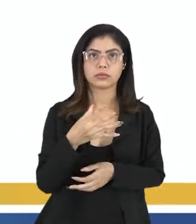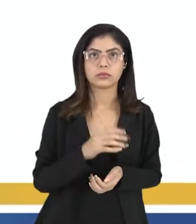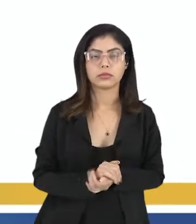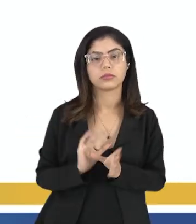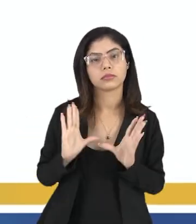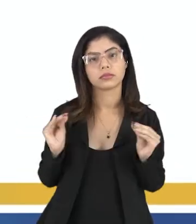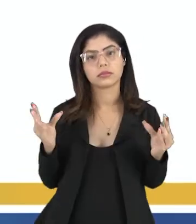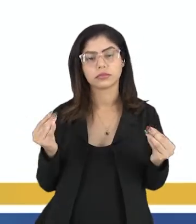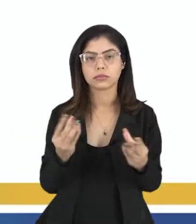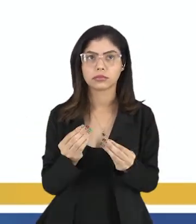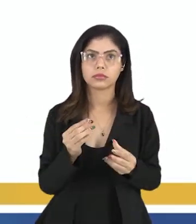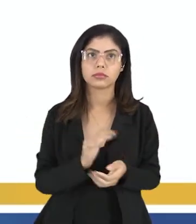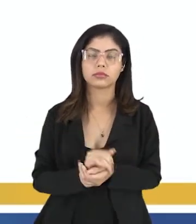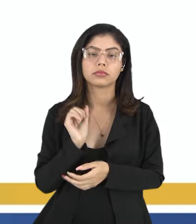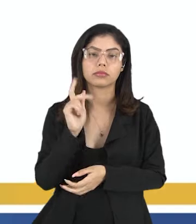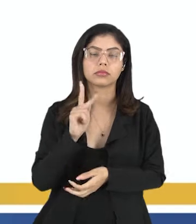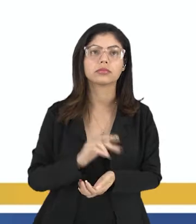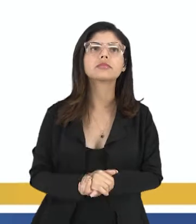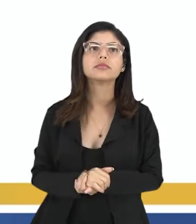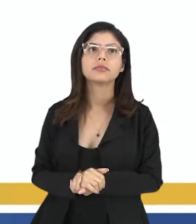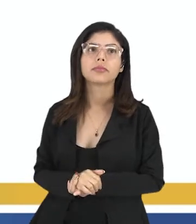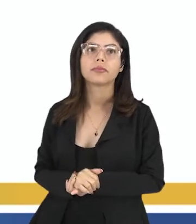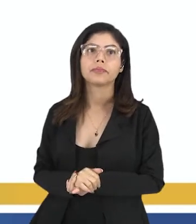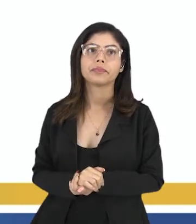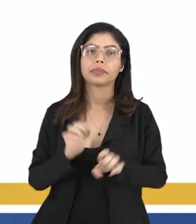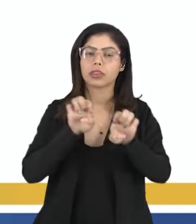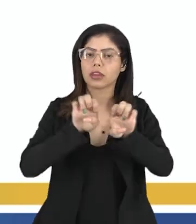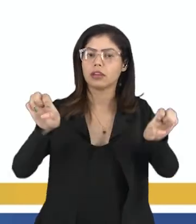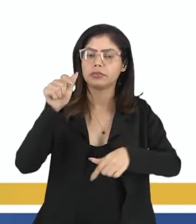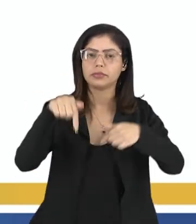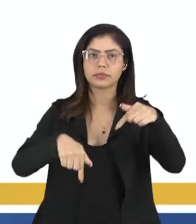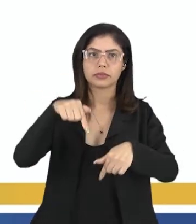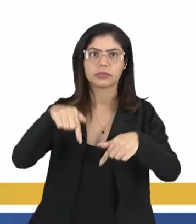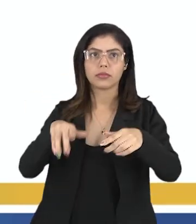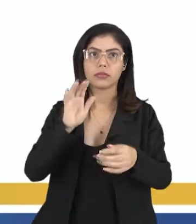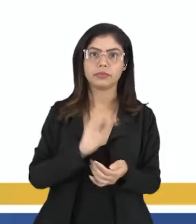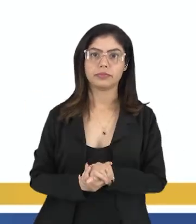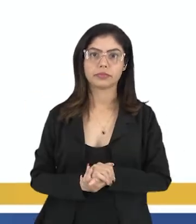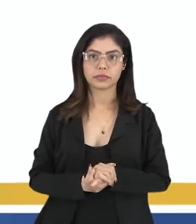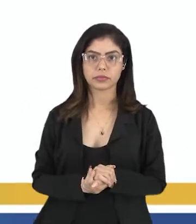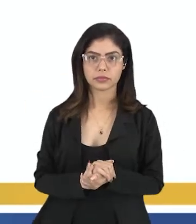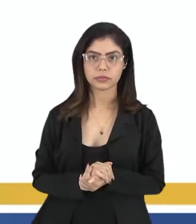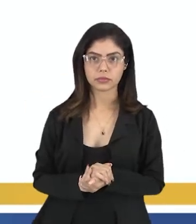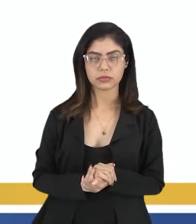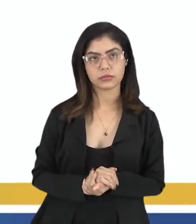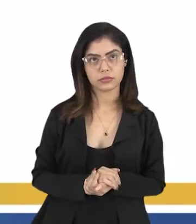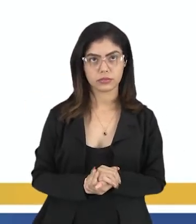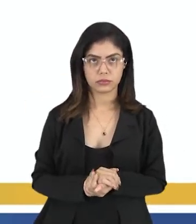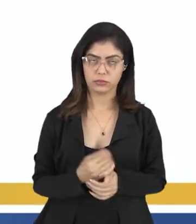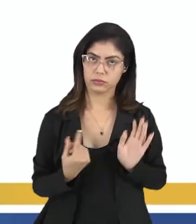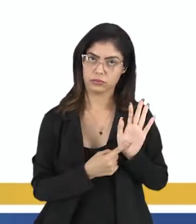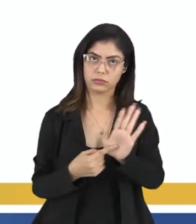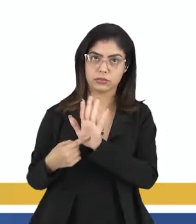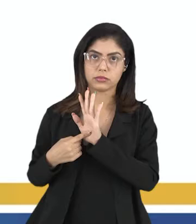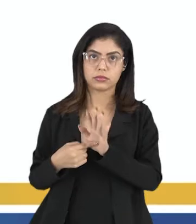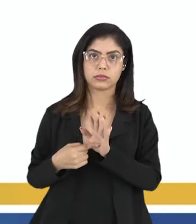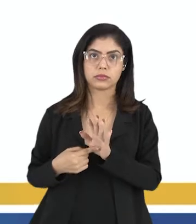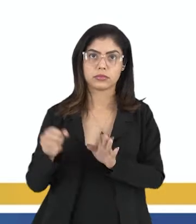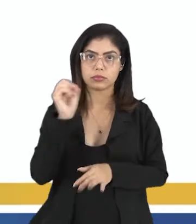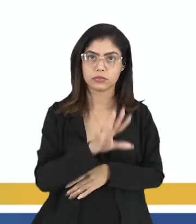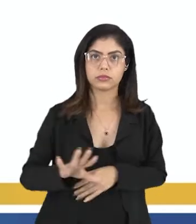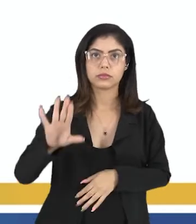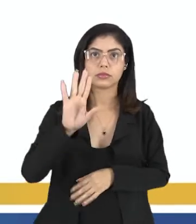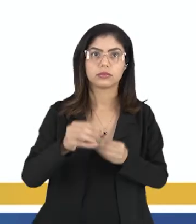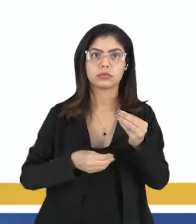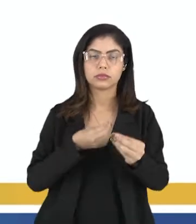novas substâncias, ok? O que é a equação química? As equações, elas representam de